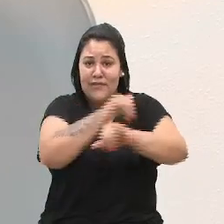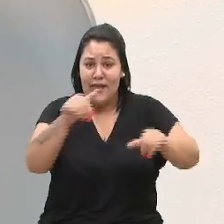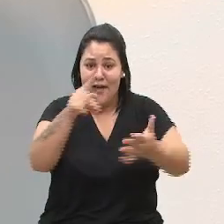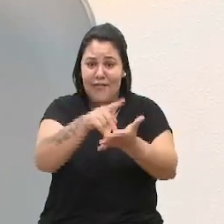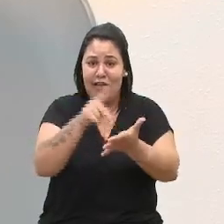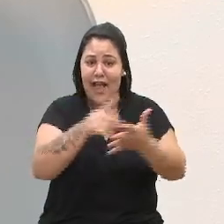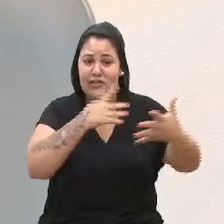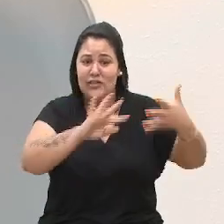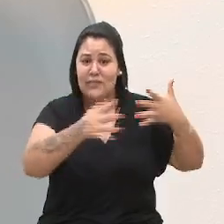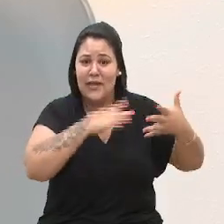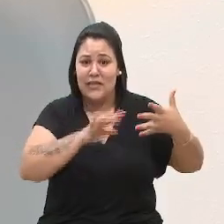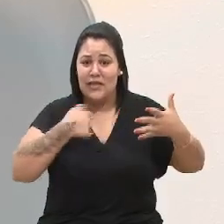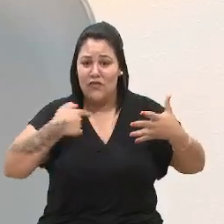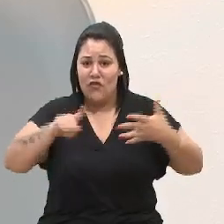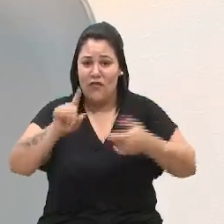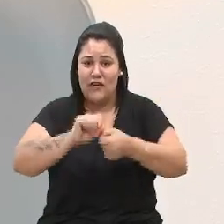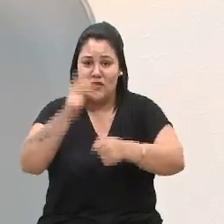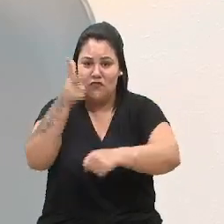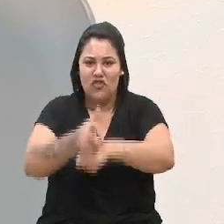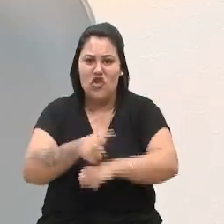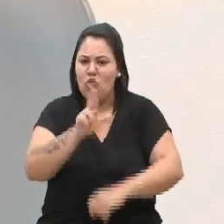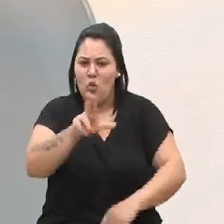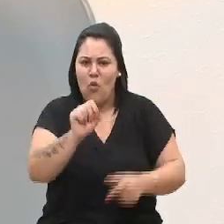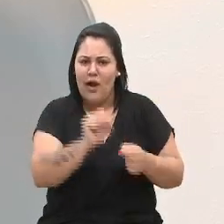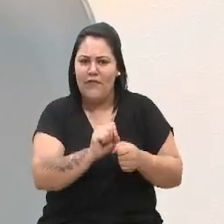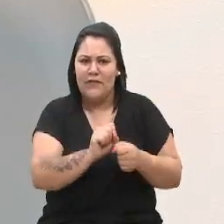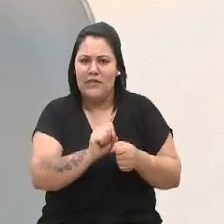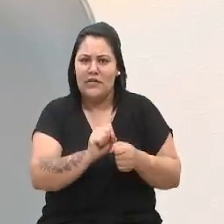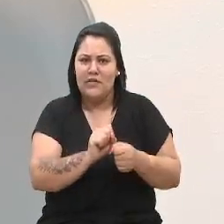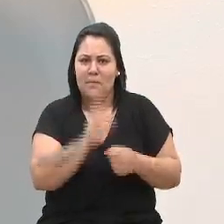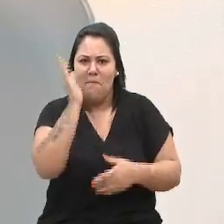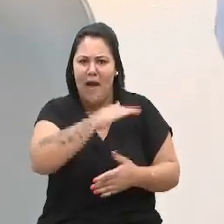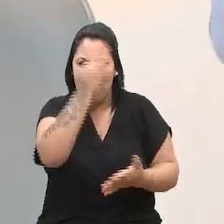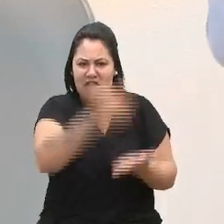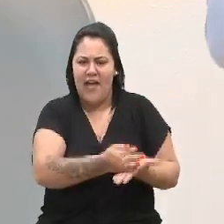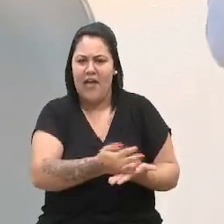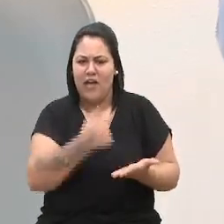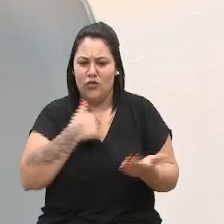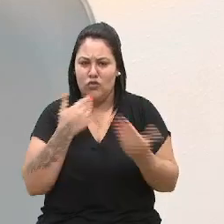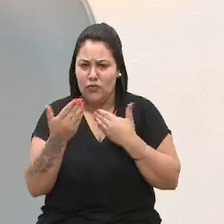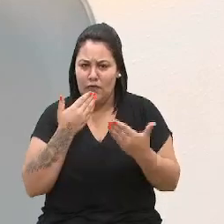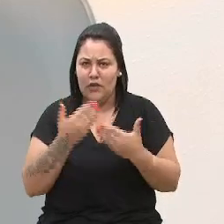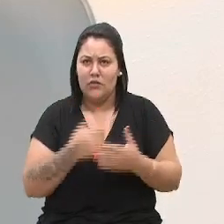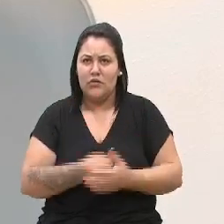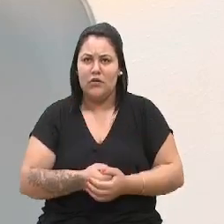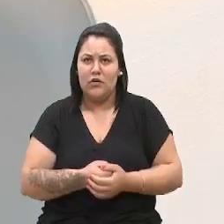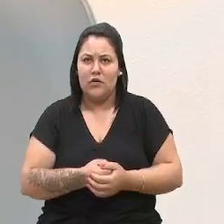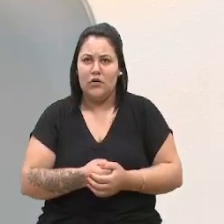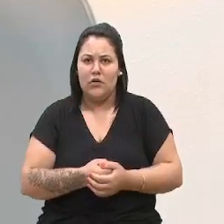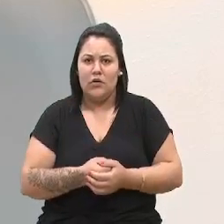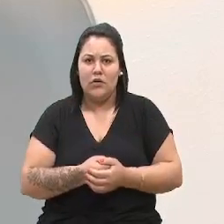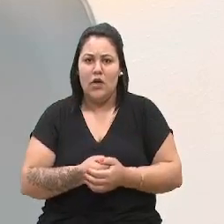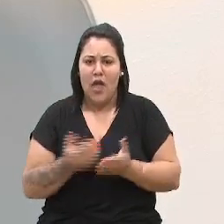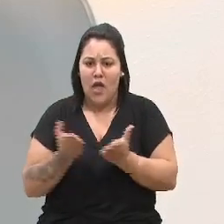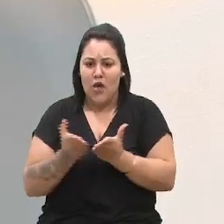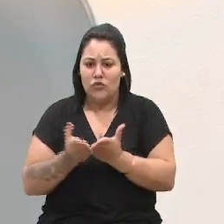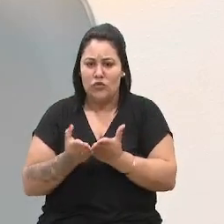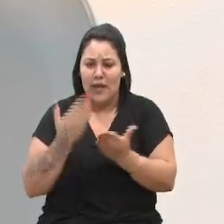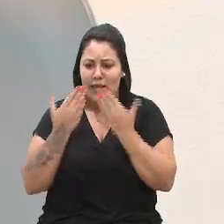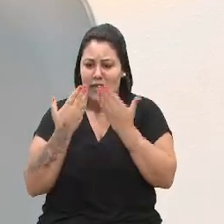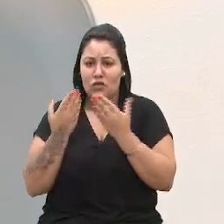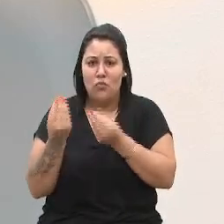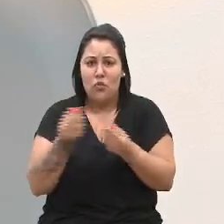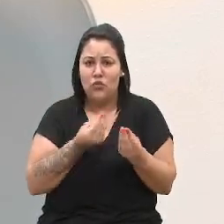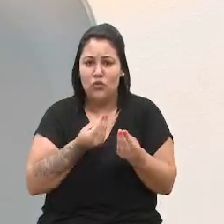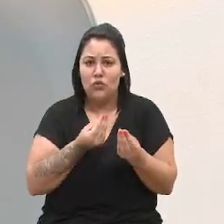vídeo, eu nunca fiz vídeo de má fé, mas eu duvido. Olha que eu me certifico muito. Por isso que ontem na reunião eu pedi